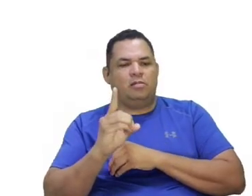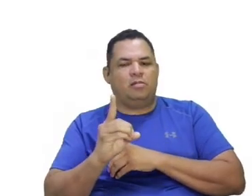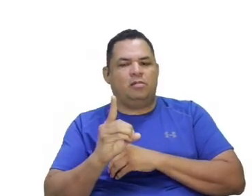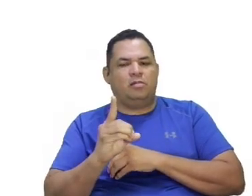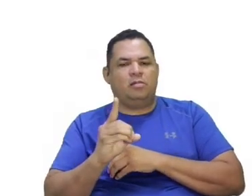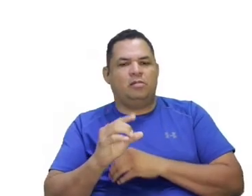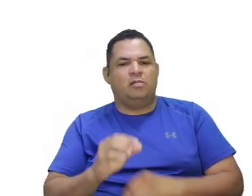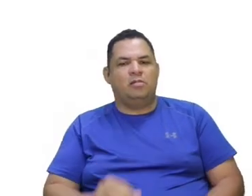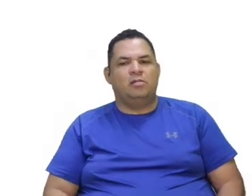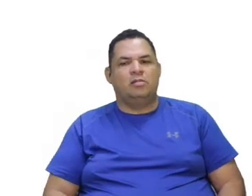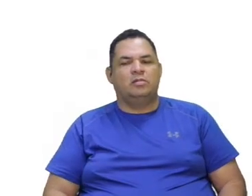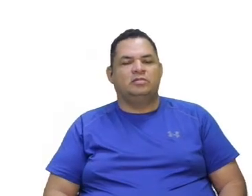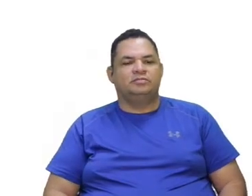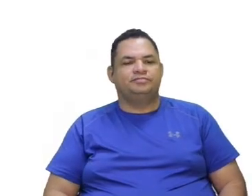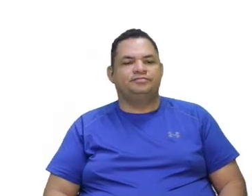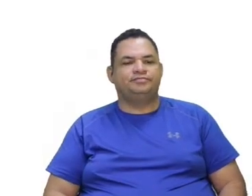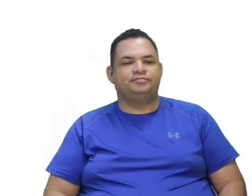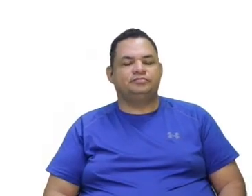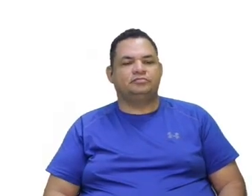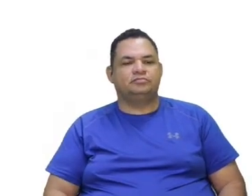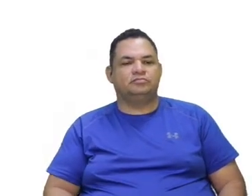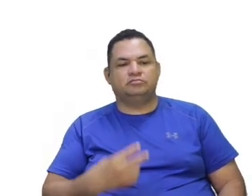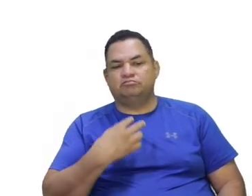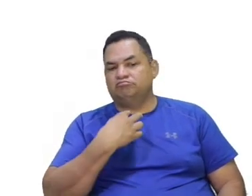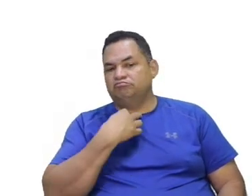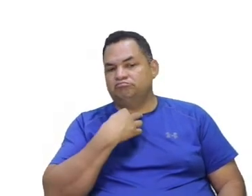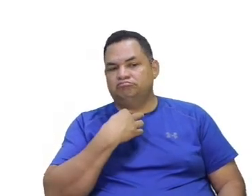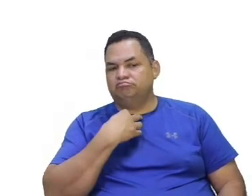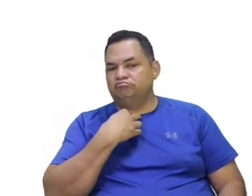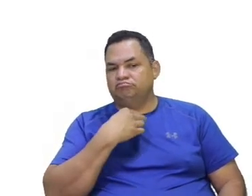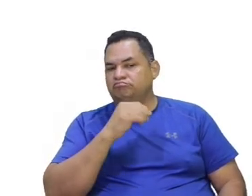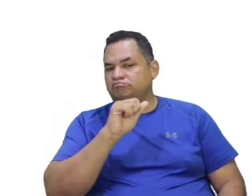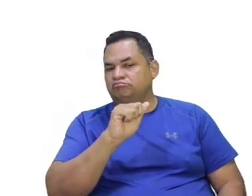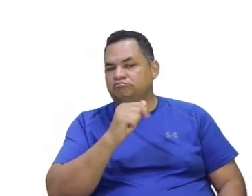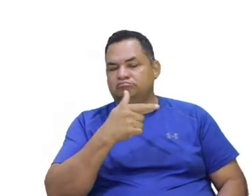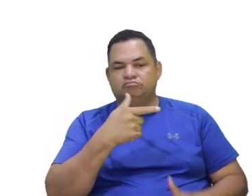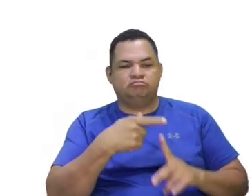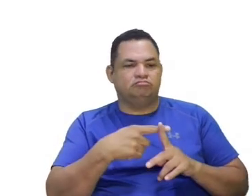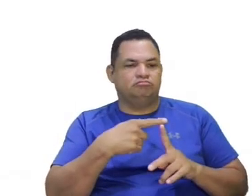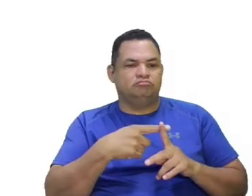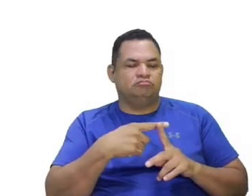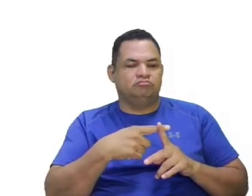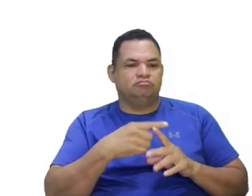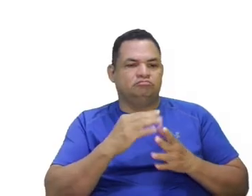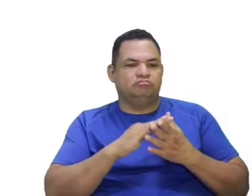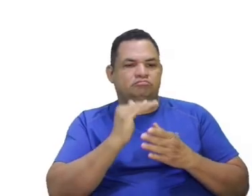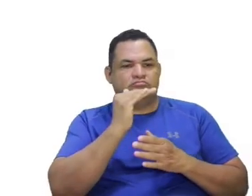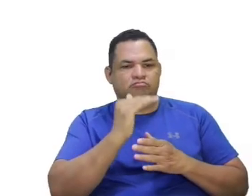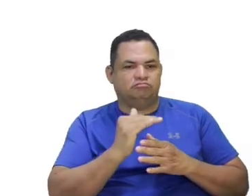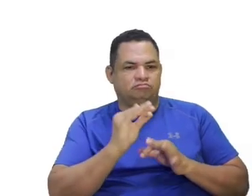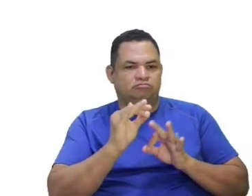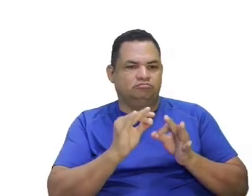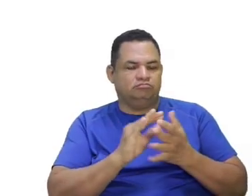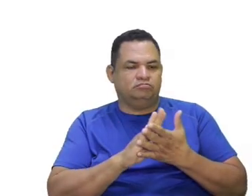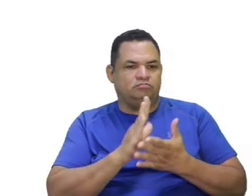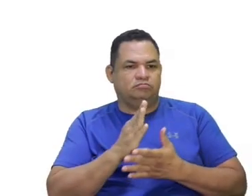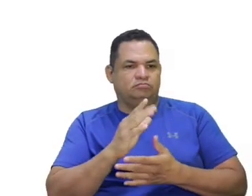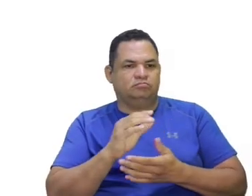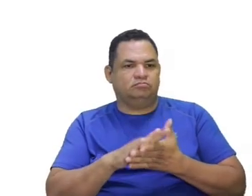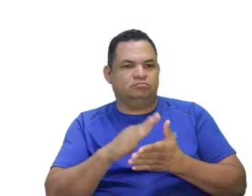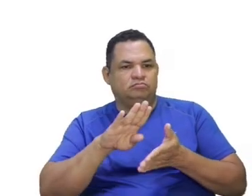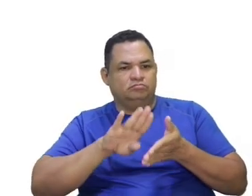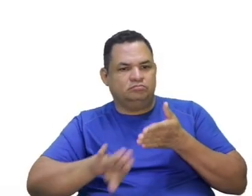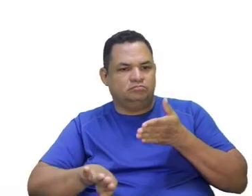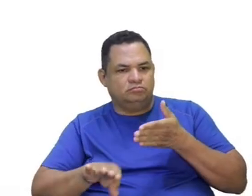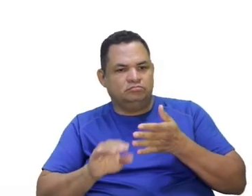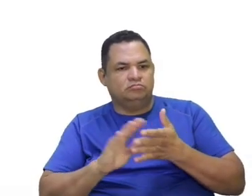3D. Então, não poderia ser a letra A, porque ele está ali com os subníveis que a gente teria